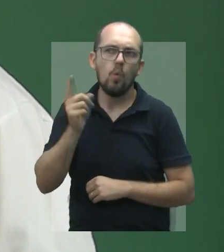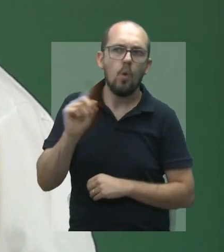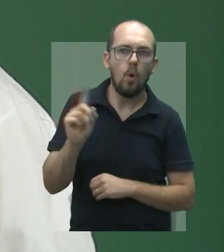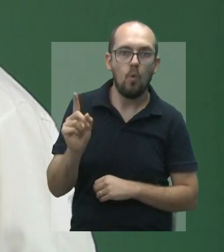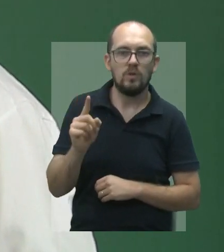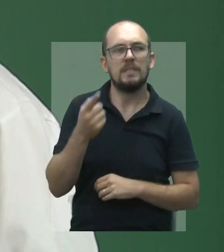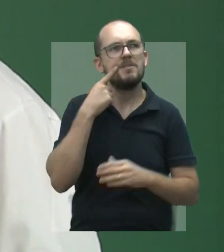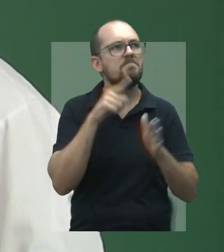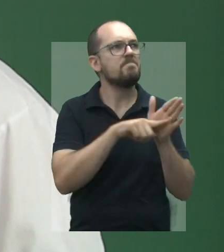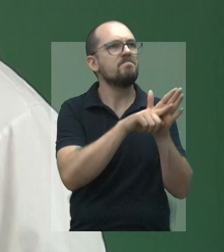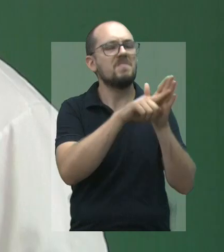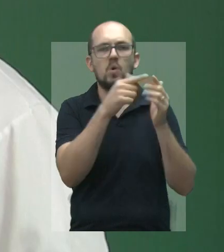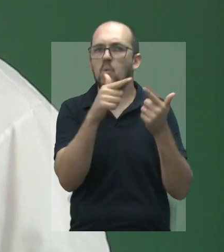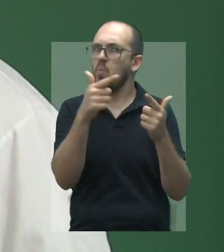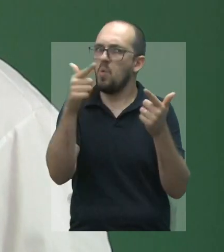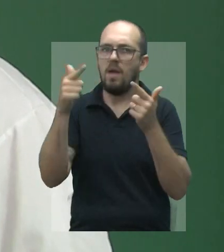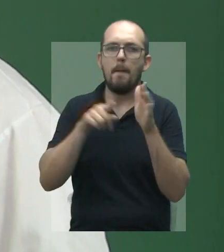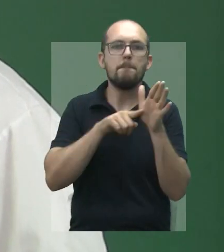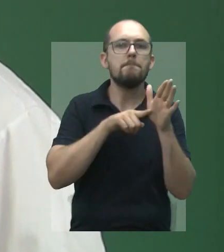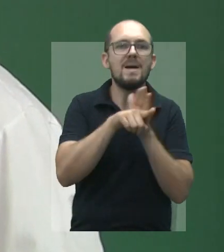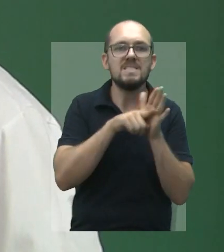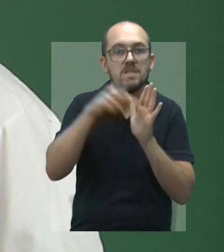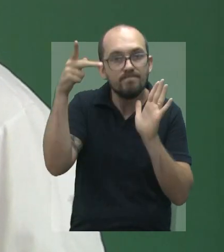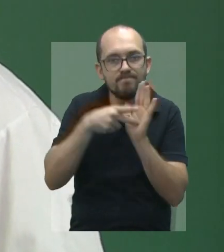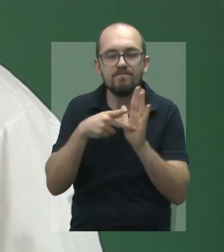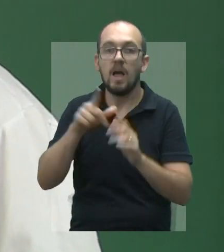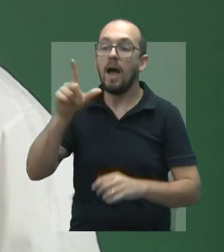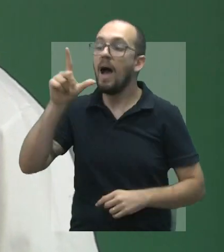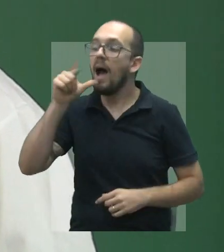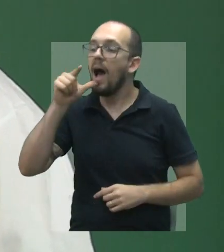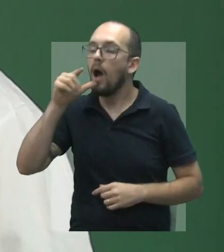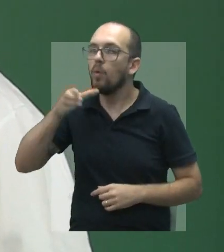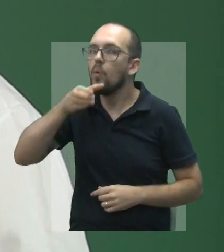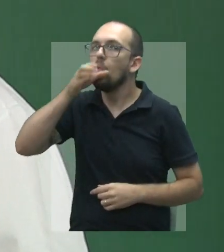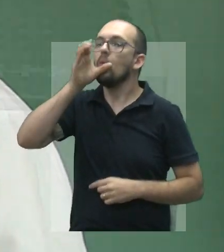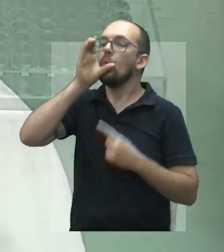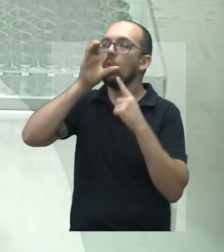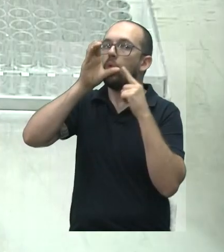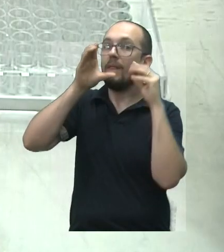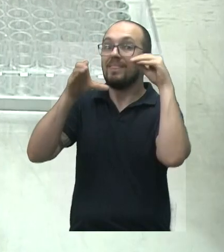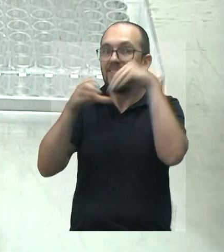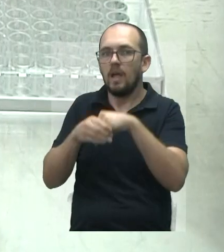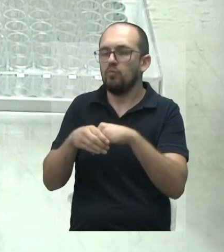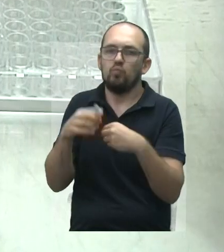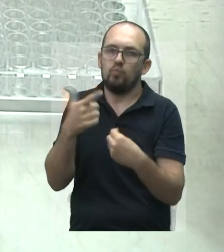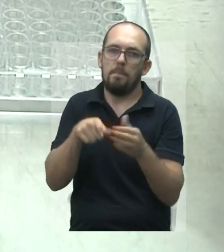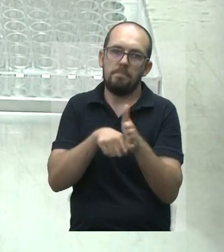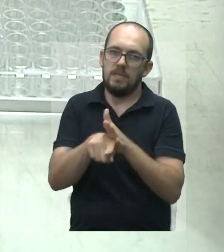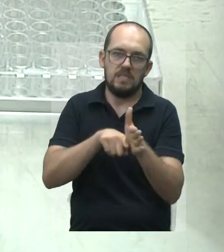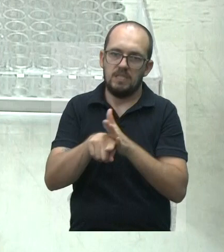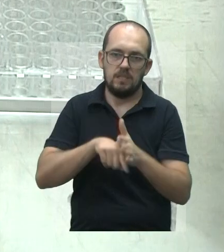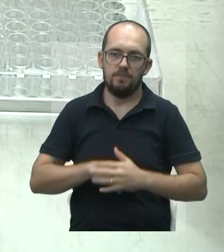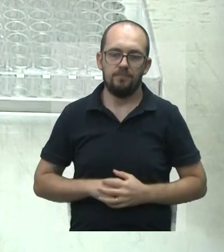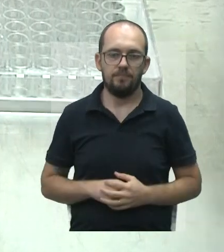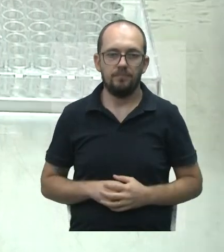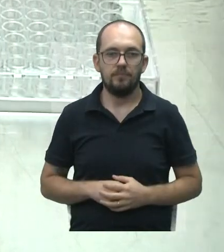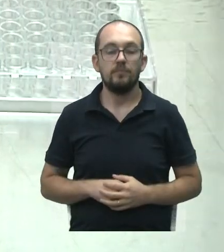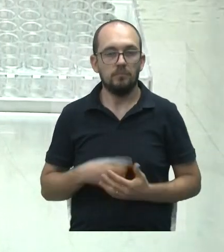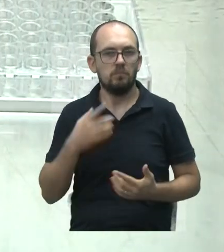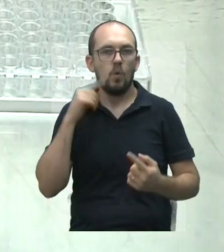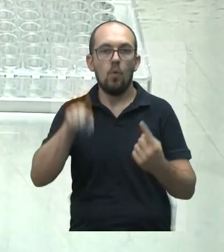muito concreto sobre o efeito de tomar a água com a presença do ozônio. O objetivo do projeto é